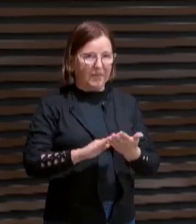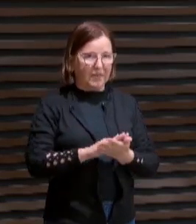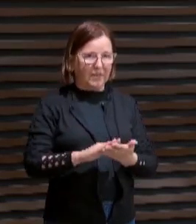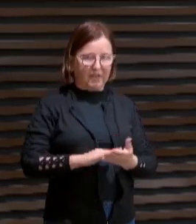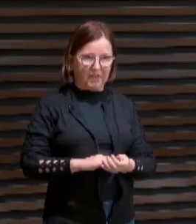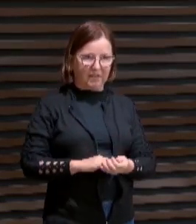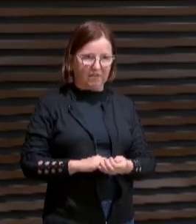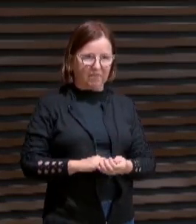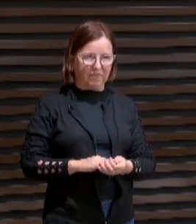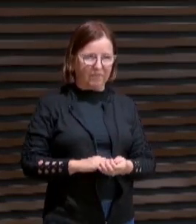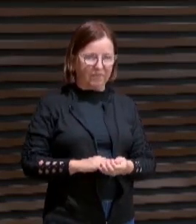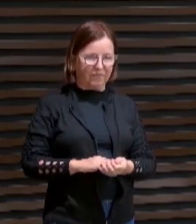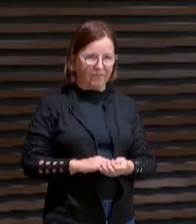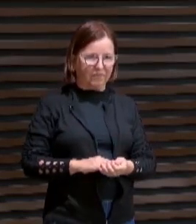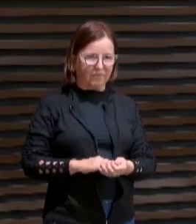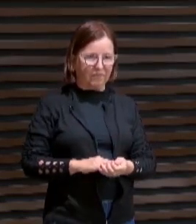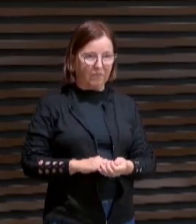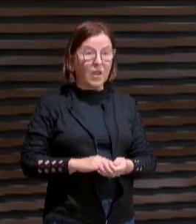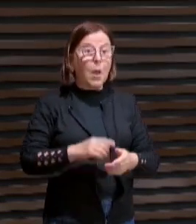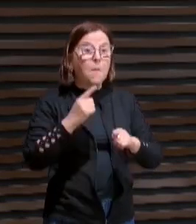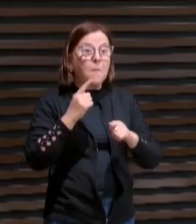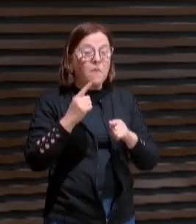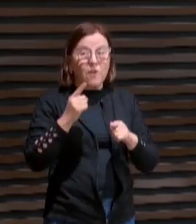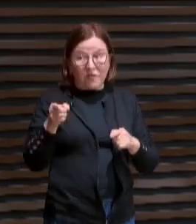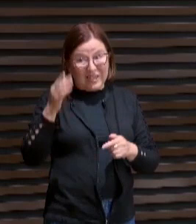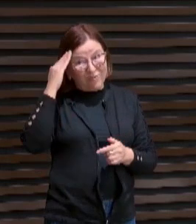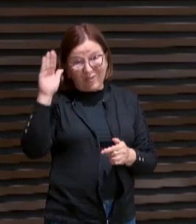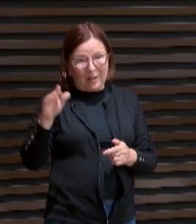Você não tem noção por que Deus deu o seu filho.